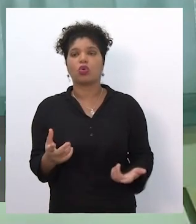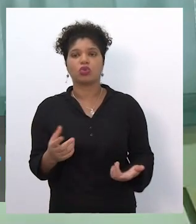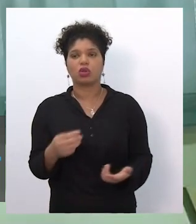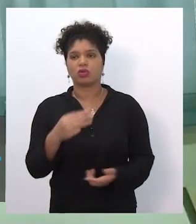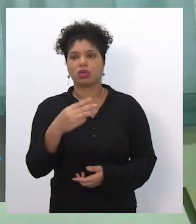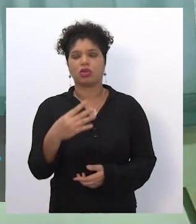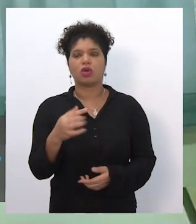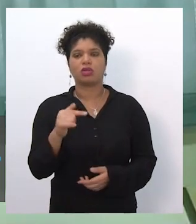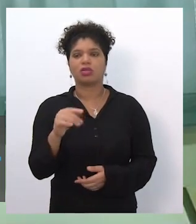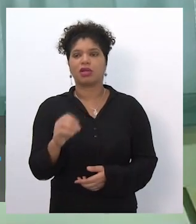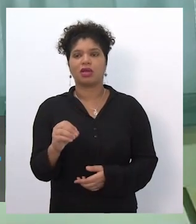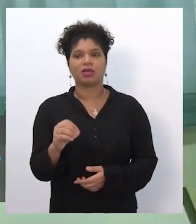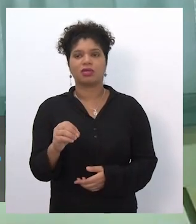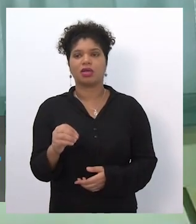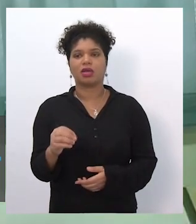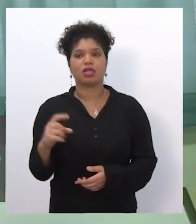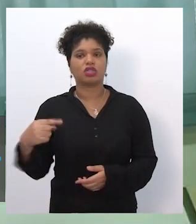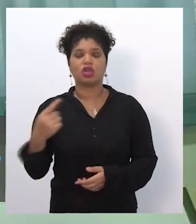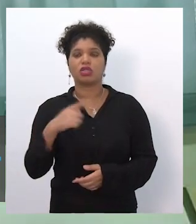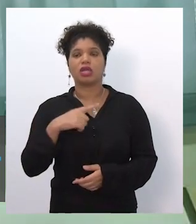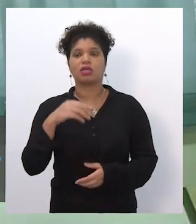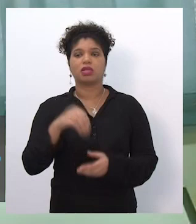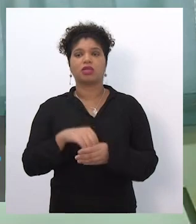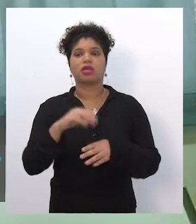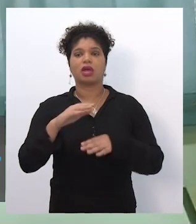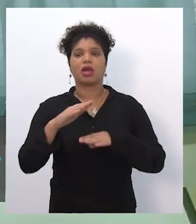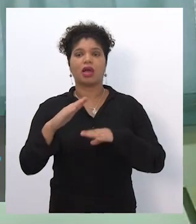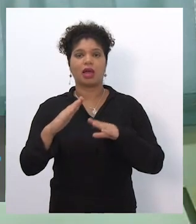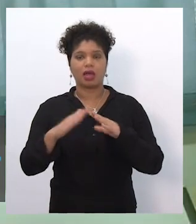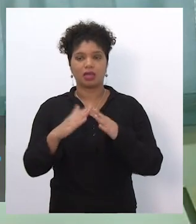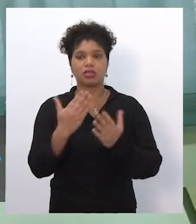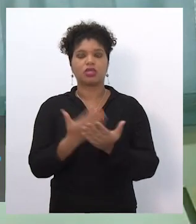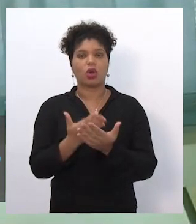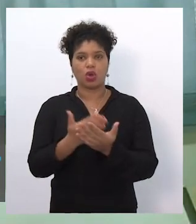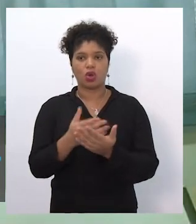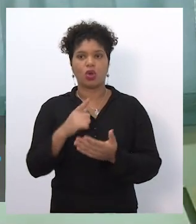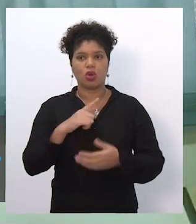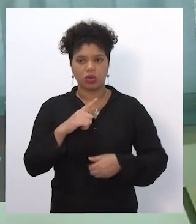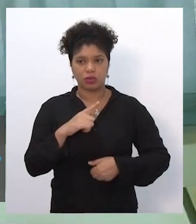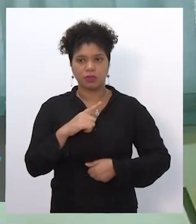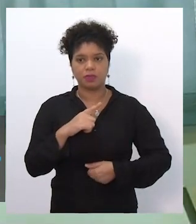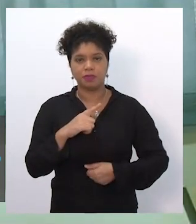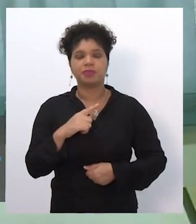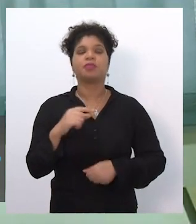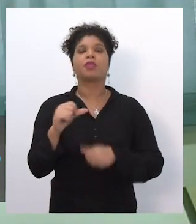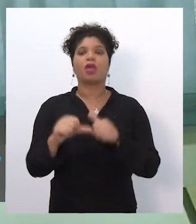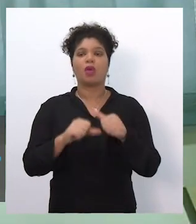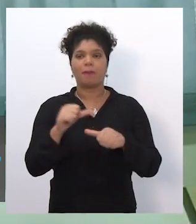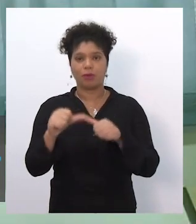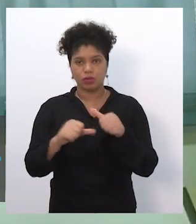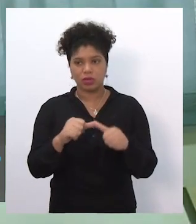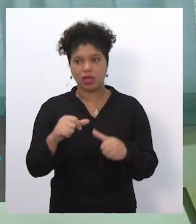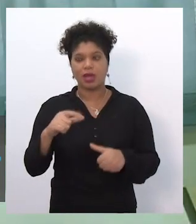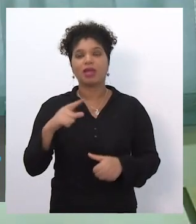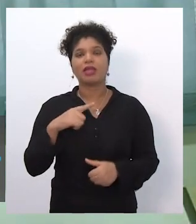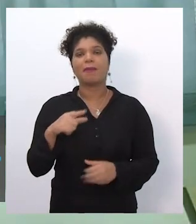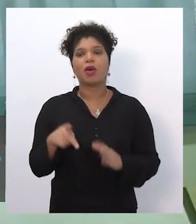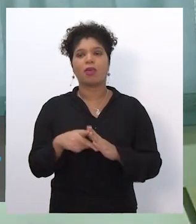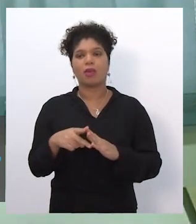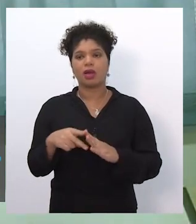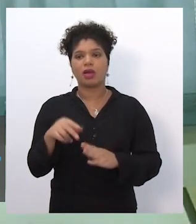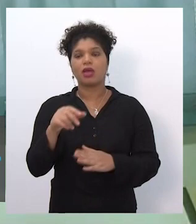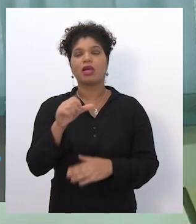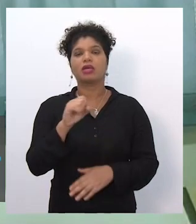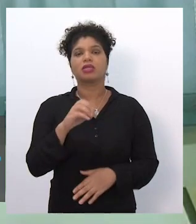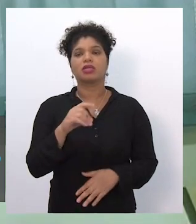que nós temos nas escolas, está sendo trocado agora, né? Pelo outro computador, né? A Citem, a Seduc está fazendo a